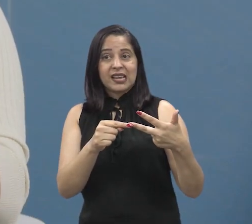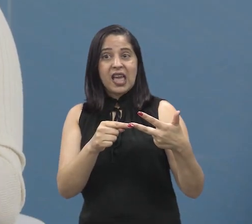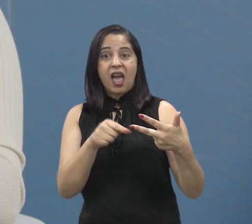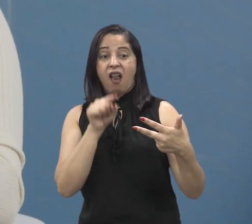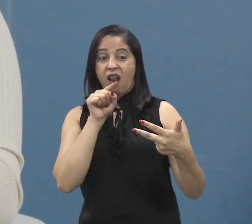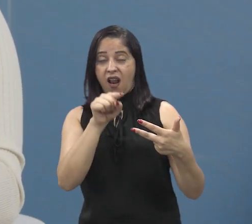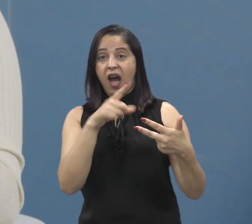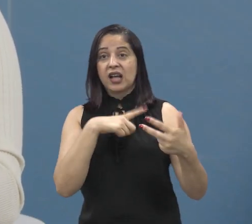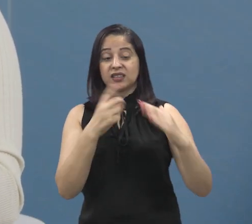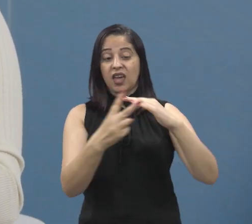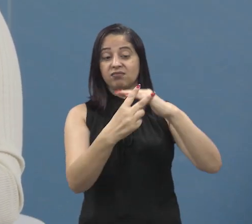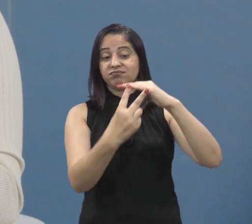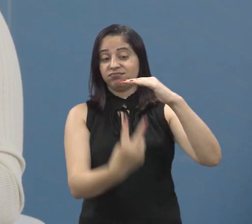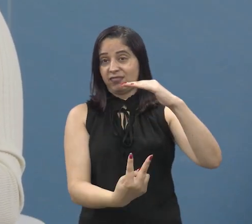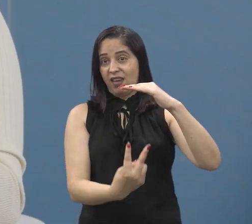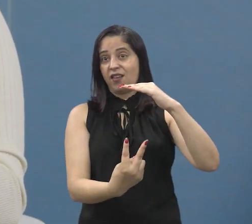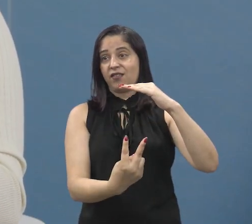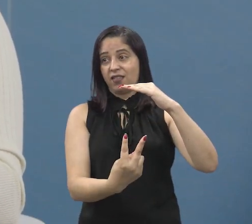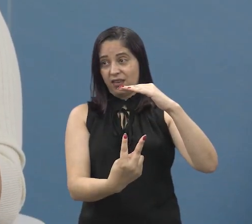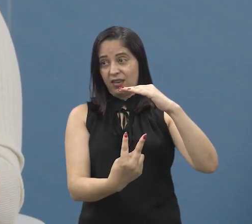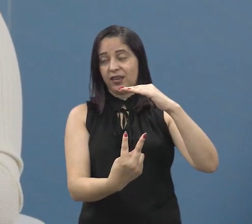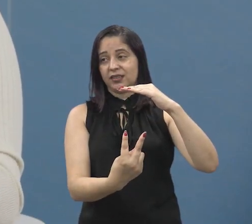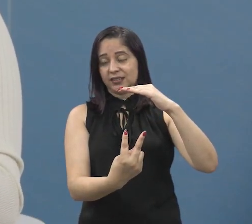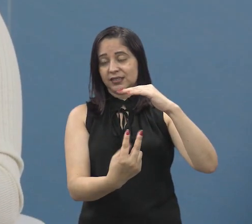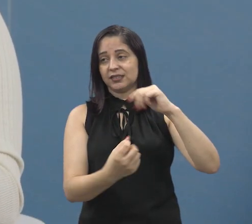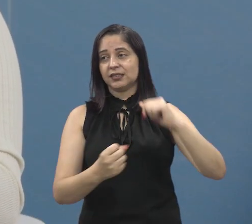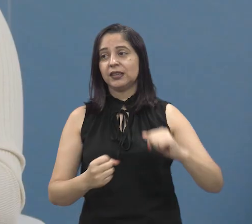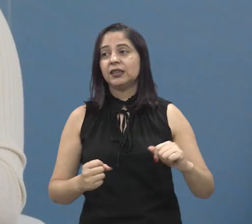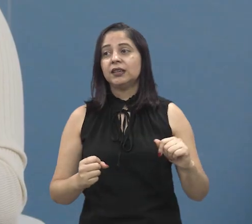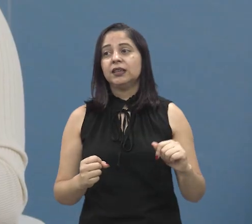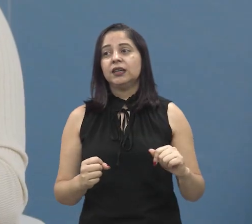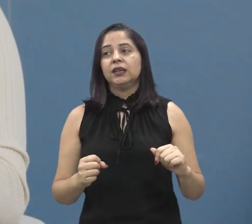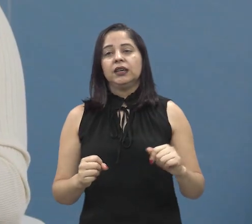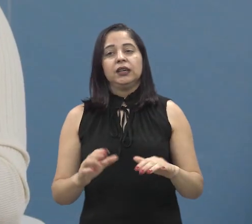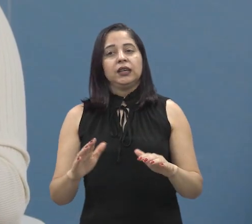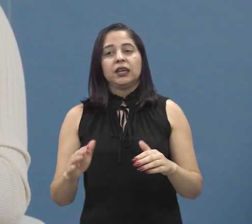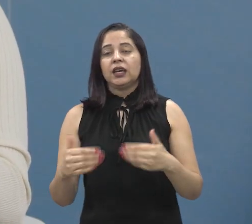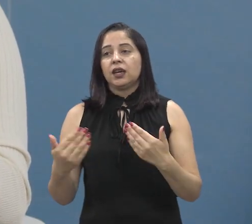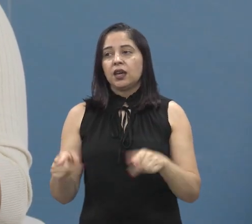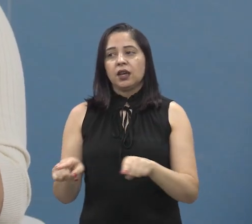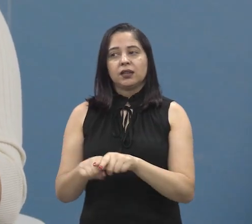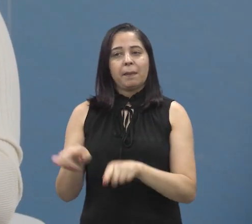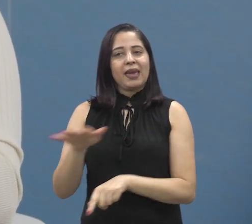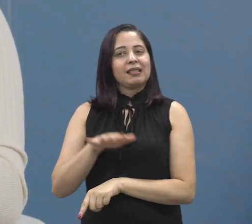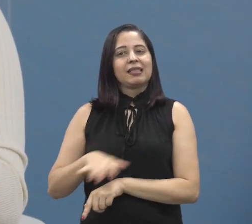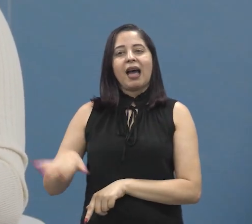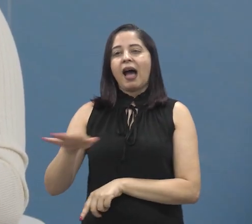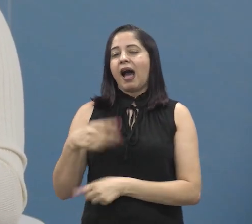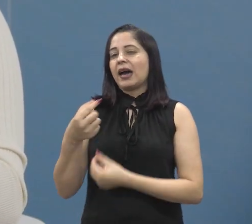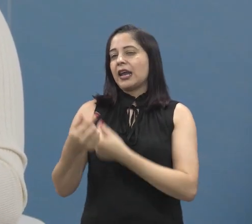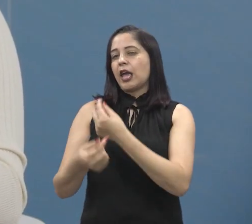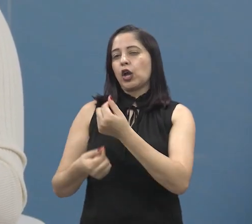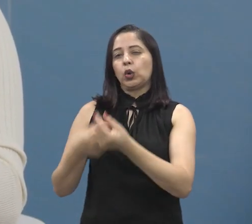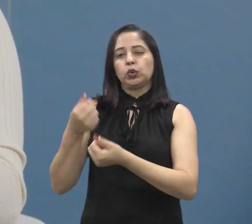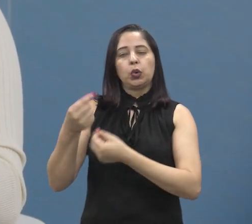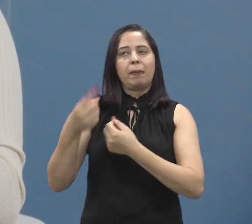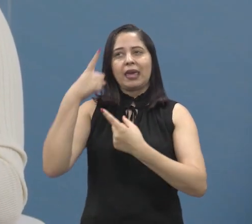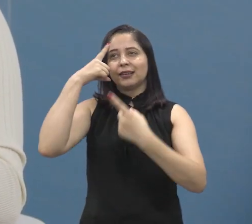grandes equipamentos para serem utilizados para o turismo. E isso, a economia criativa vem muito de